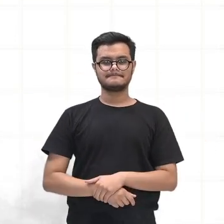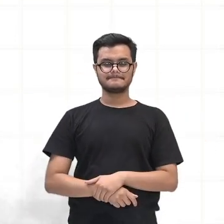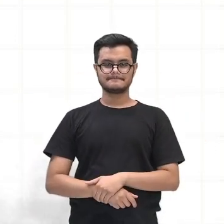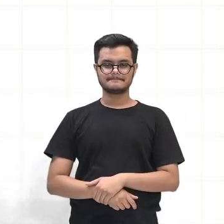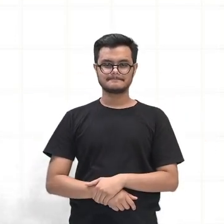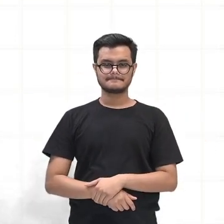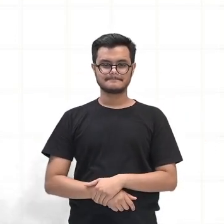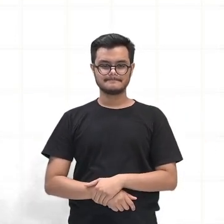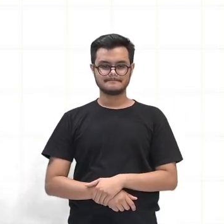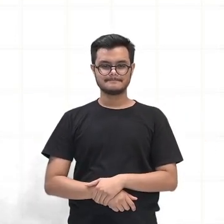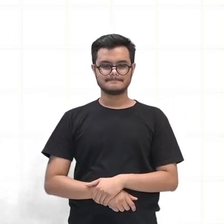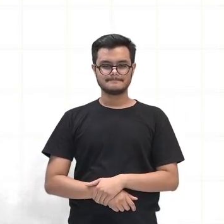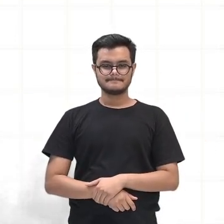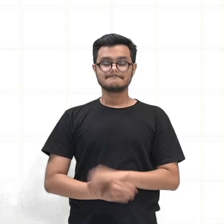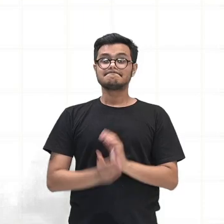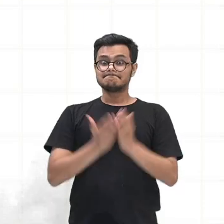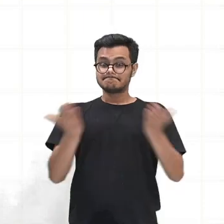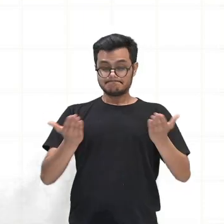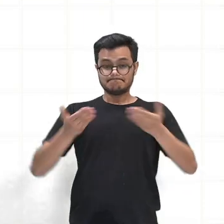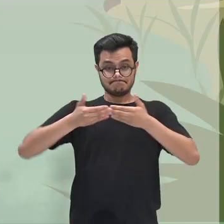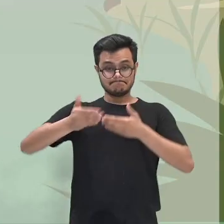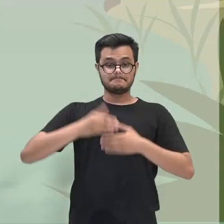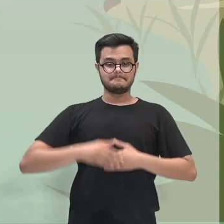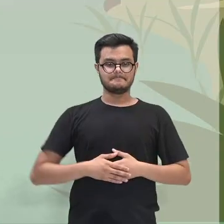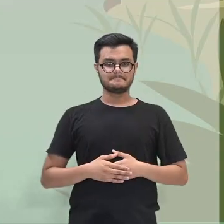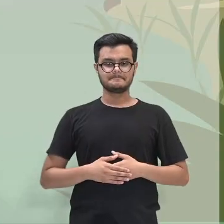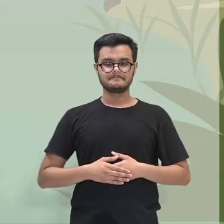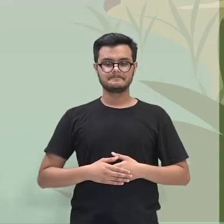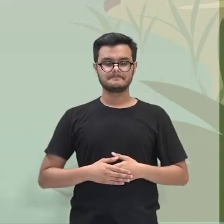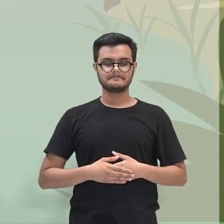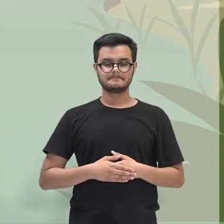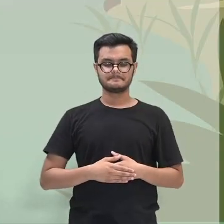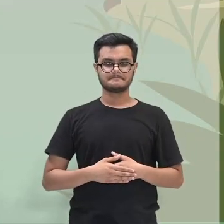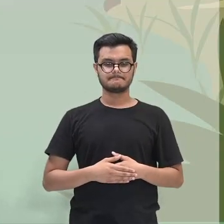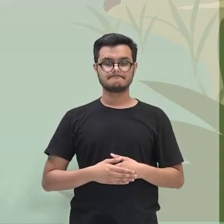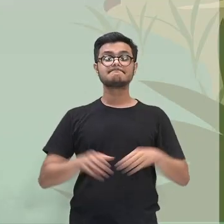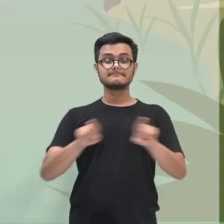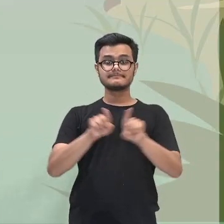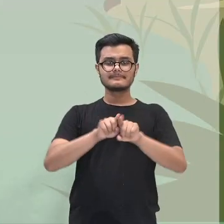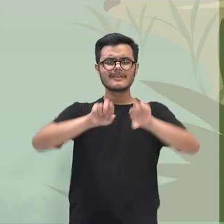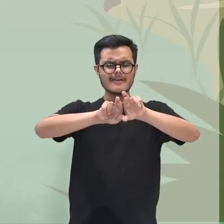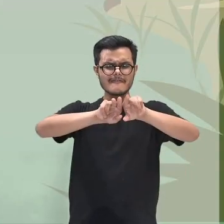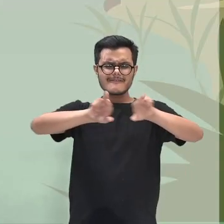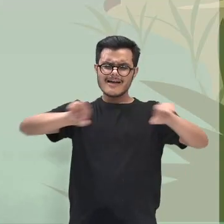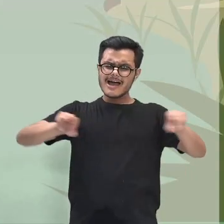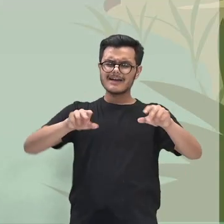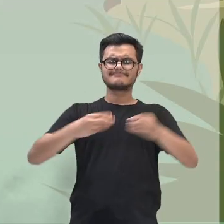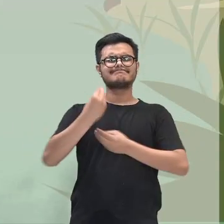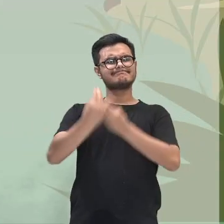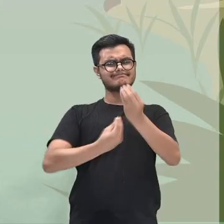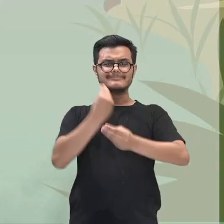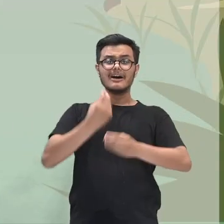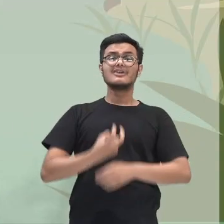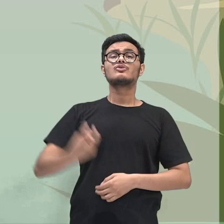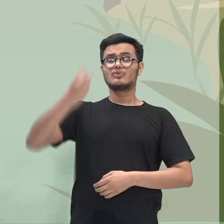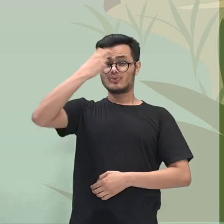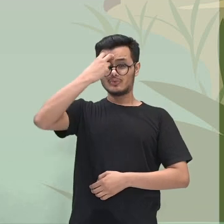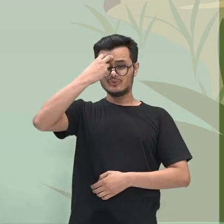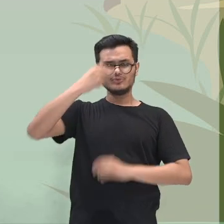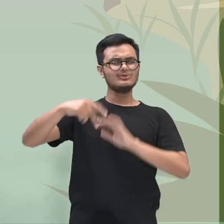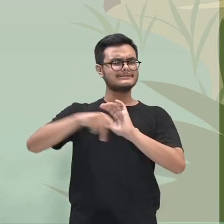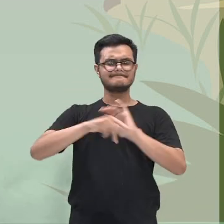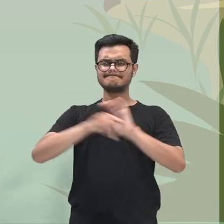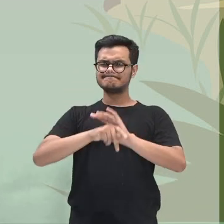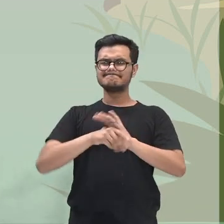pessoal? Continuando, então, olha só. Então, a gente vai ver que existia essa diversidade